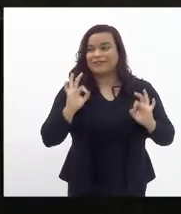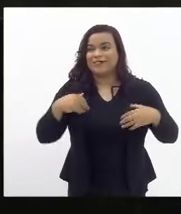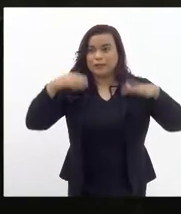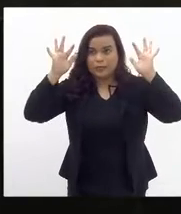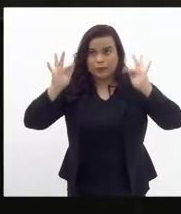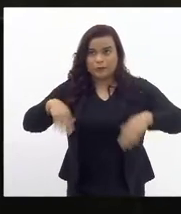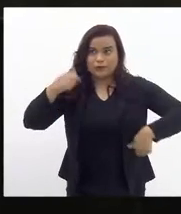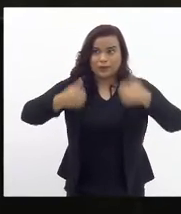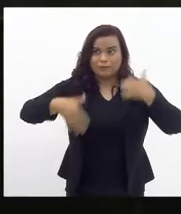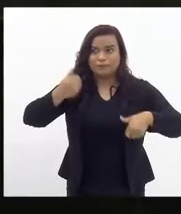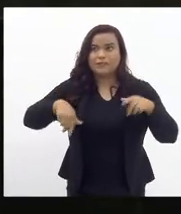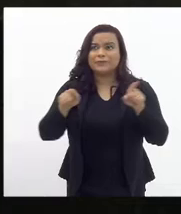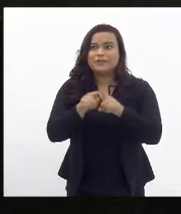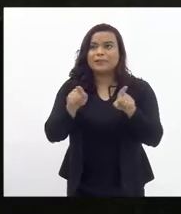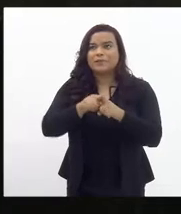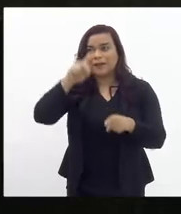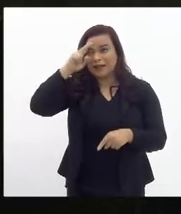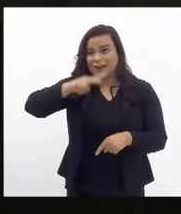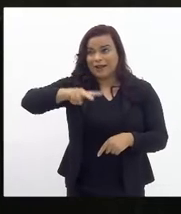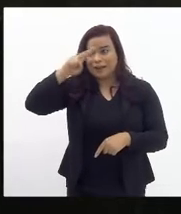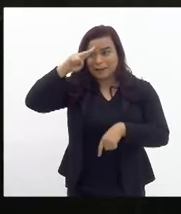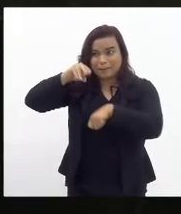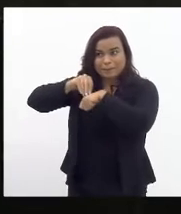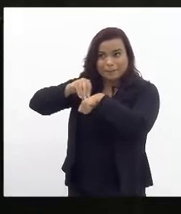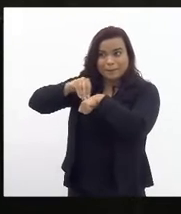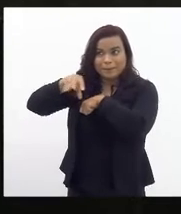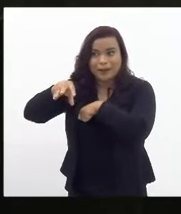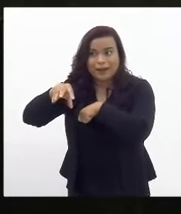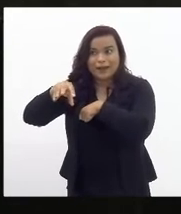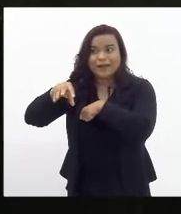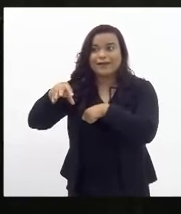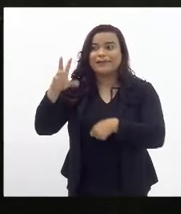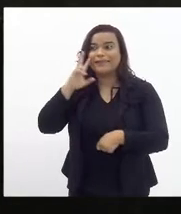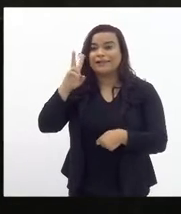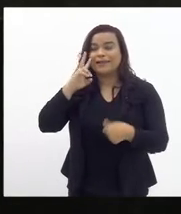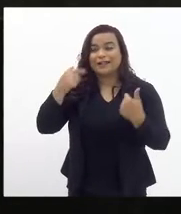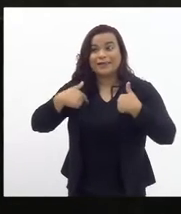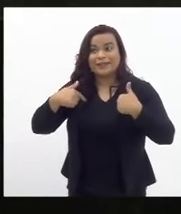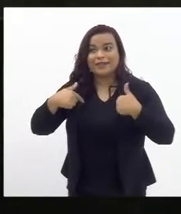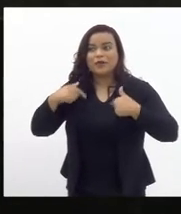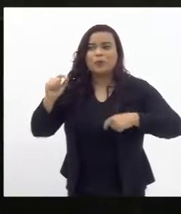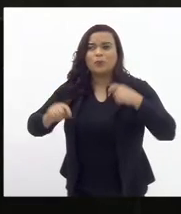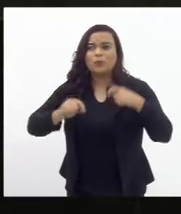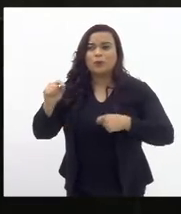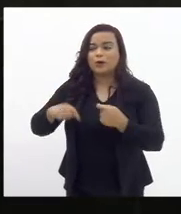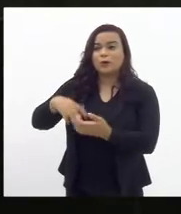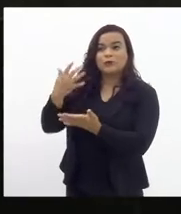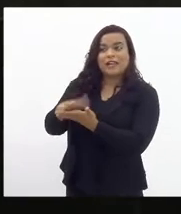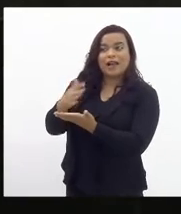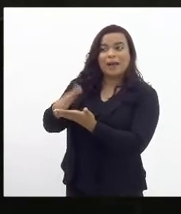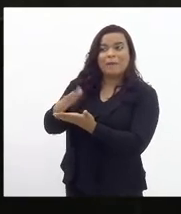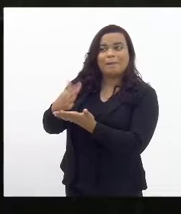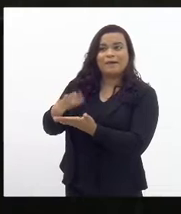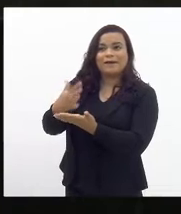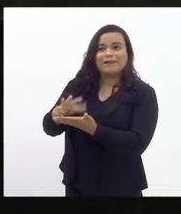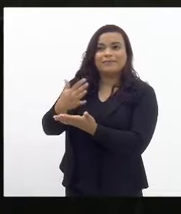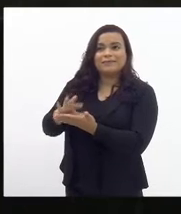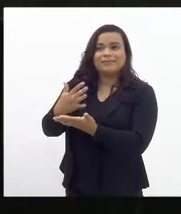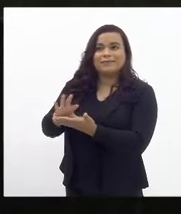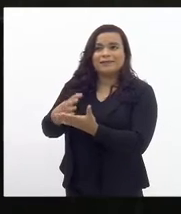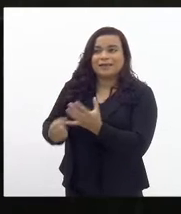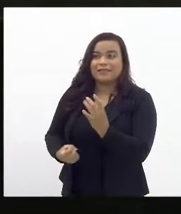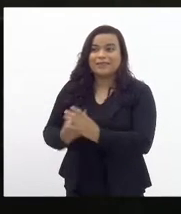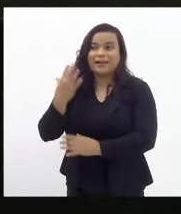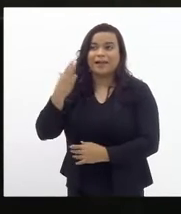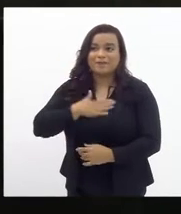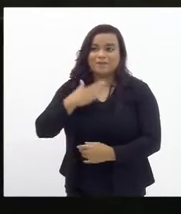discussão puxando um pouquinho de pitaco de farinha para o meu lado, porque o samba, deputada presidenta, ela nasceu na minha